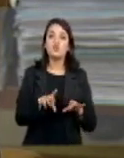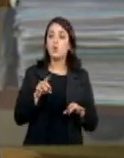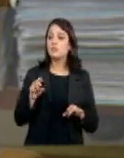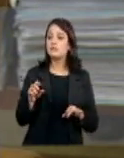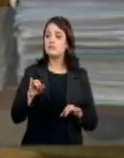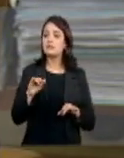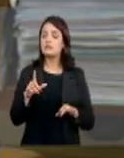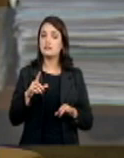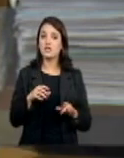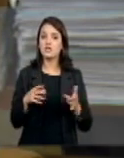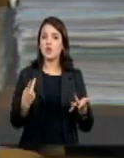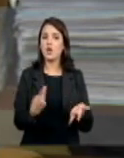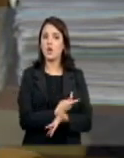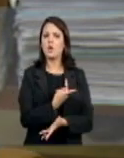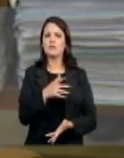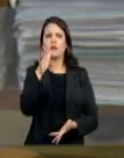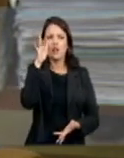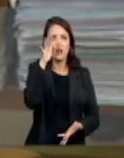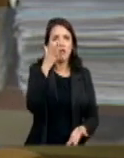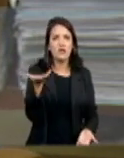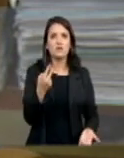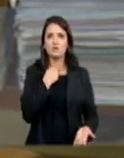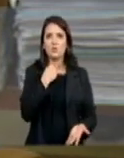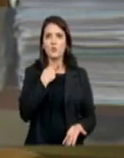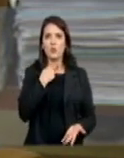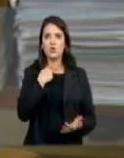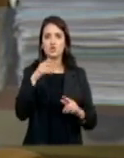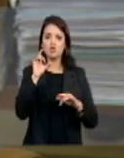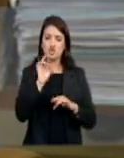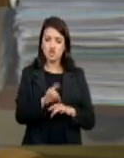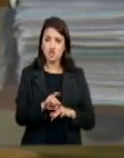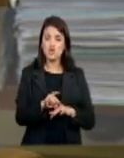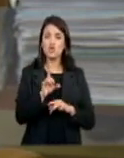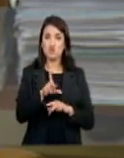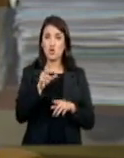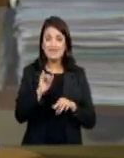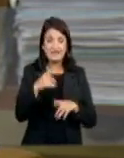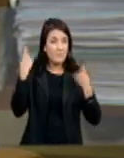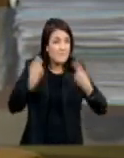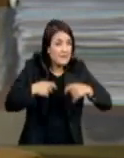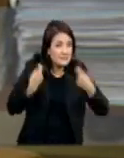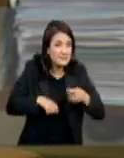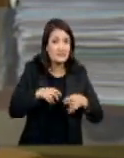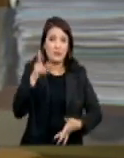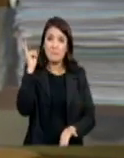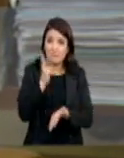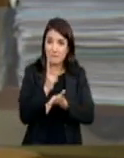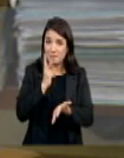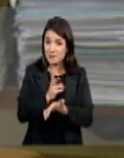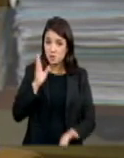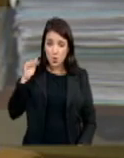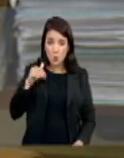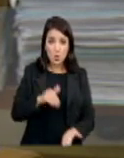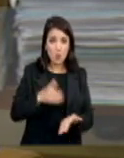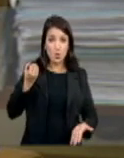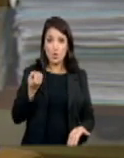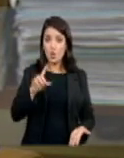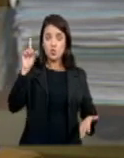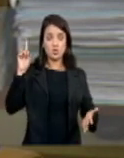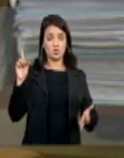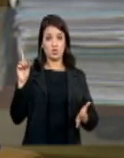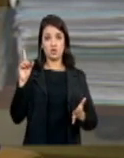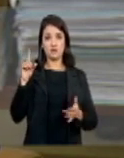instrumento de devassa indiscriminada da vida privada de alguém ou das contas por alguém mantidas em